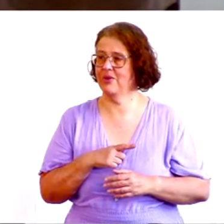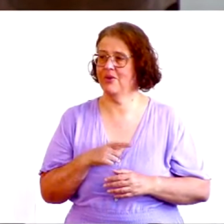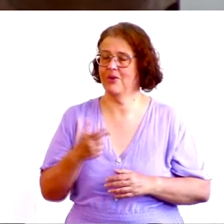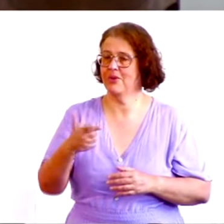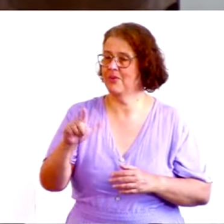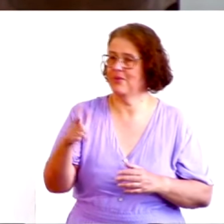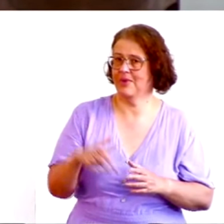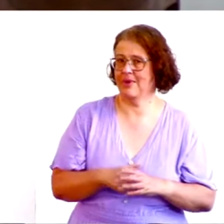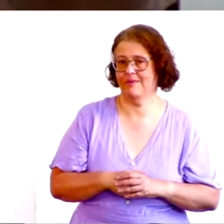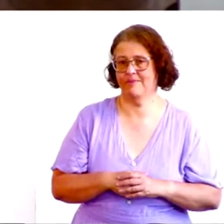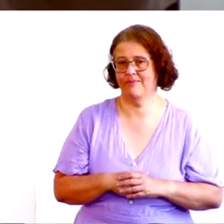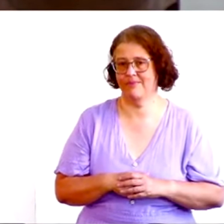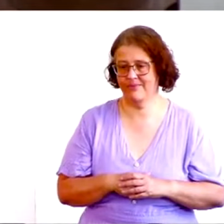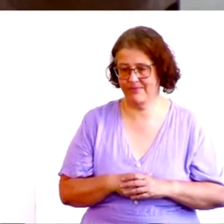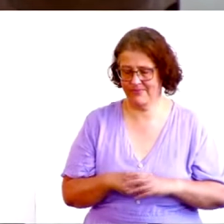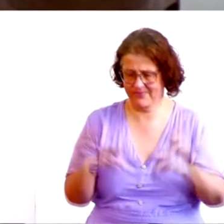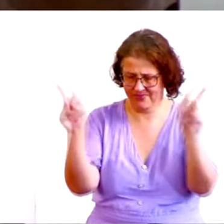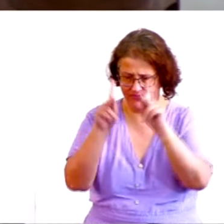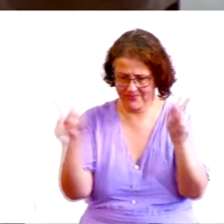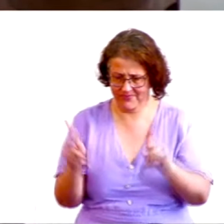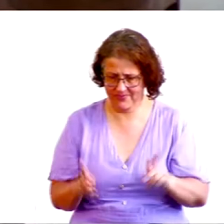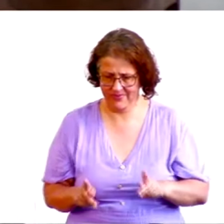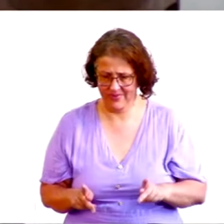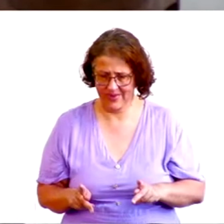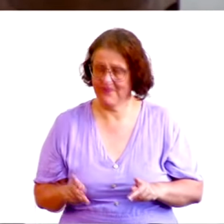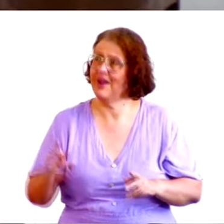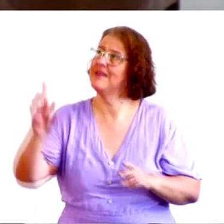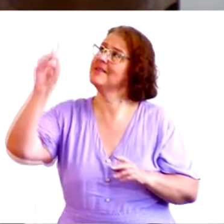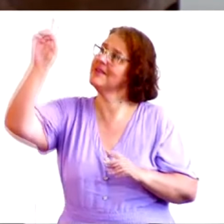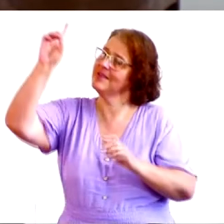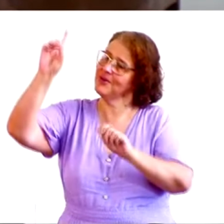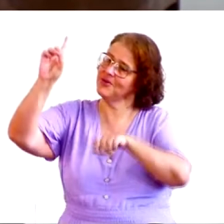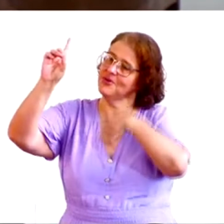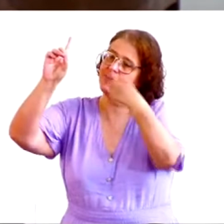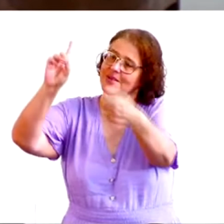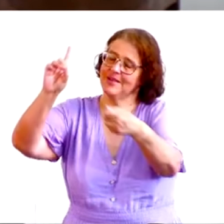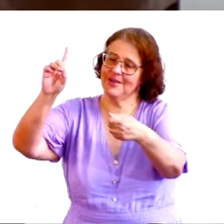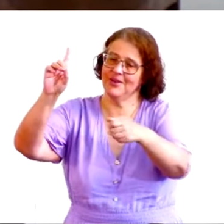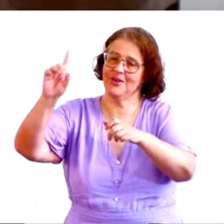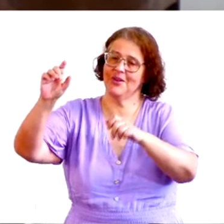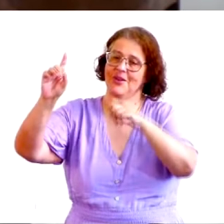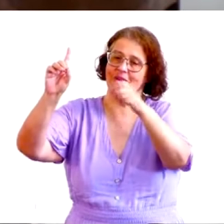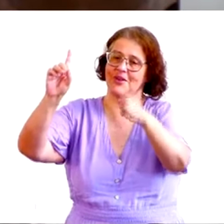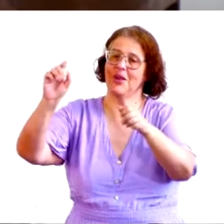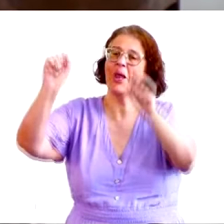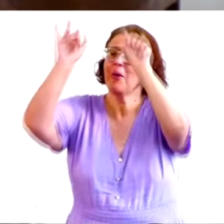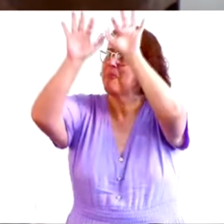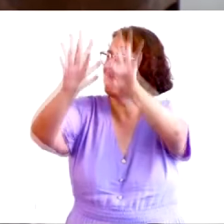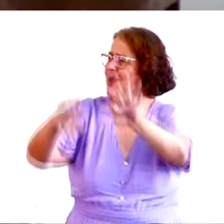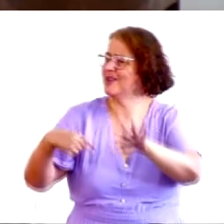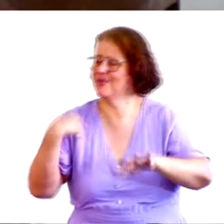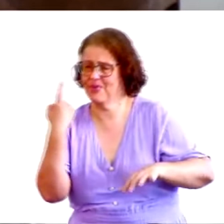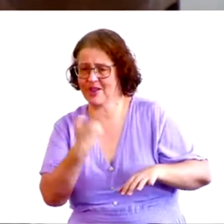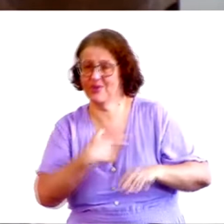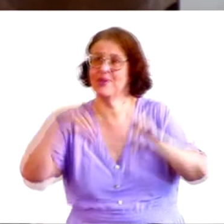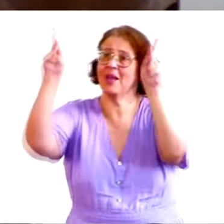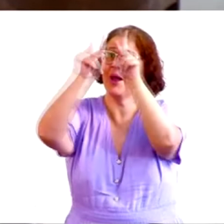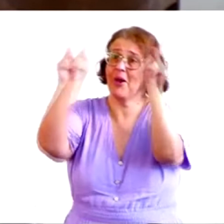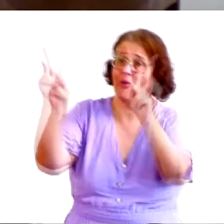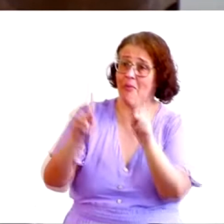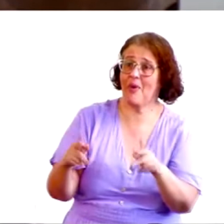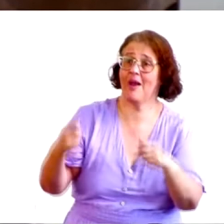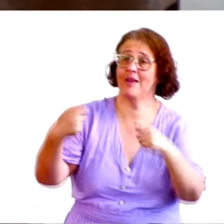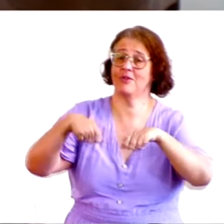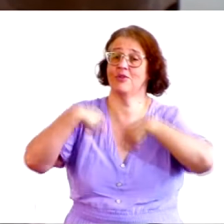por isso a paz que ele veio trazer tem esse nível de benção para nós a paz que ele nos trouxe